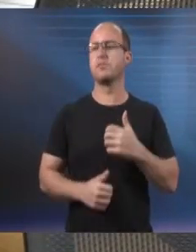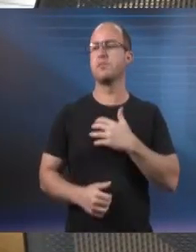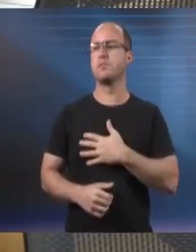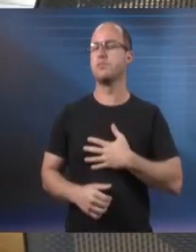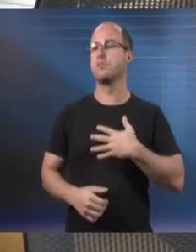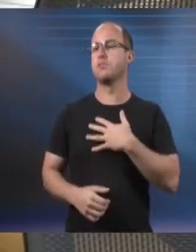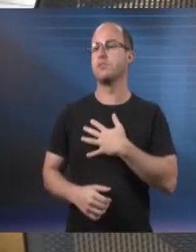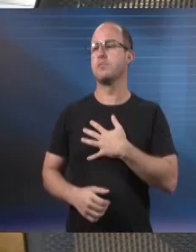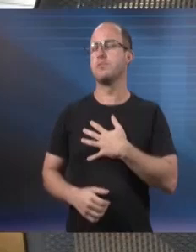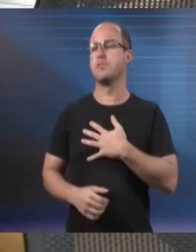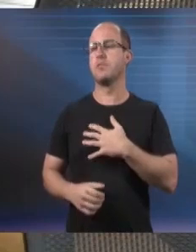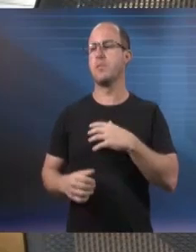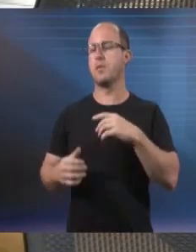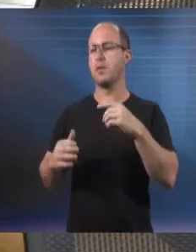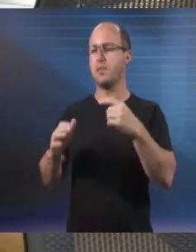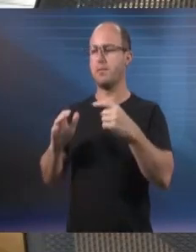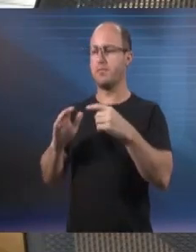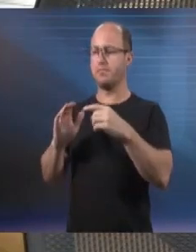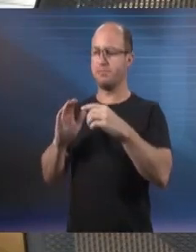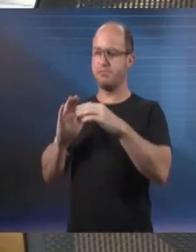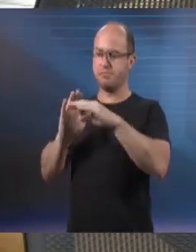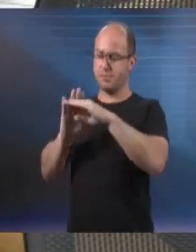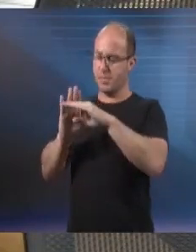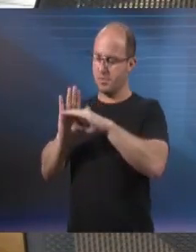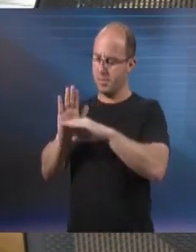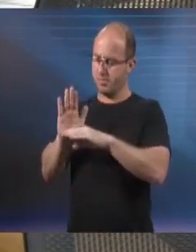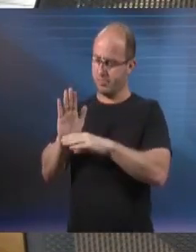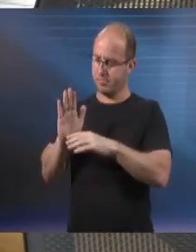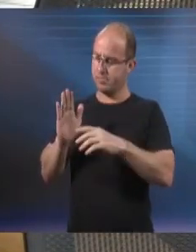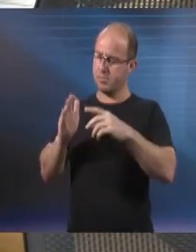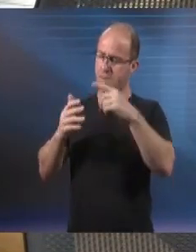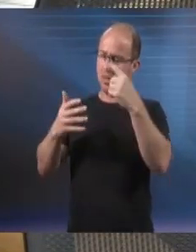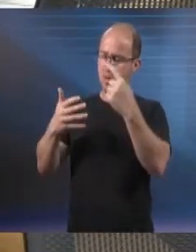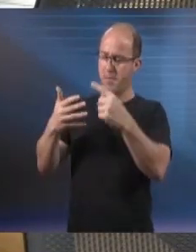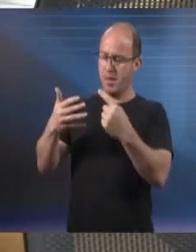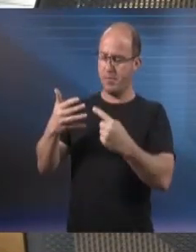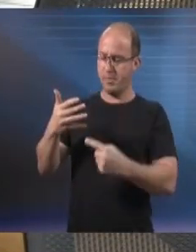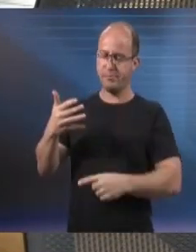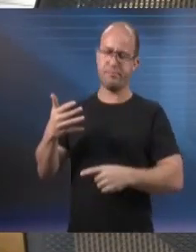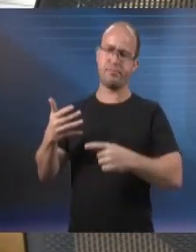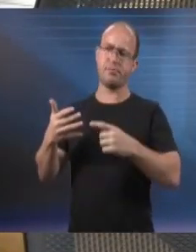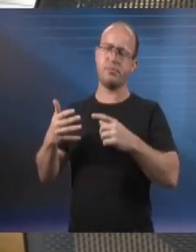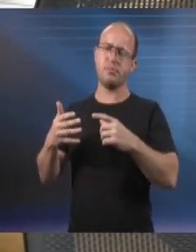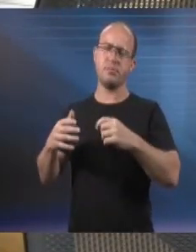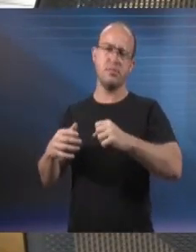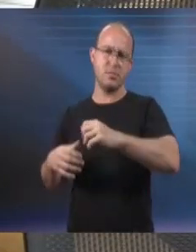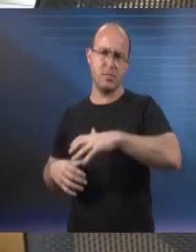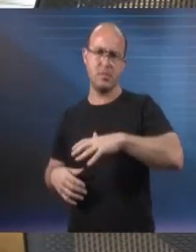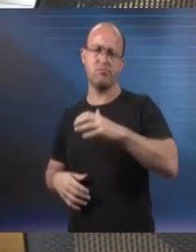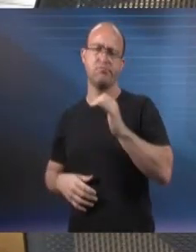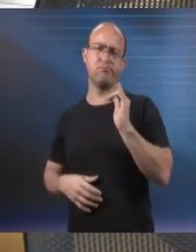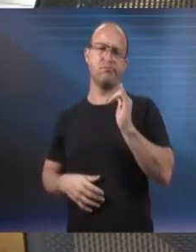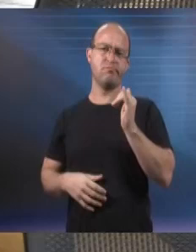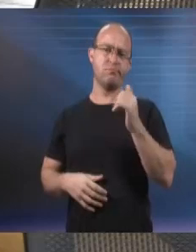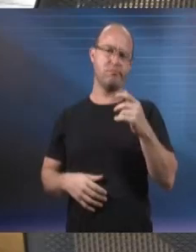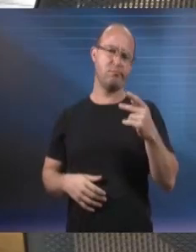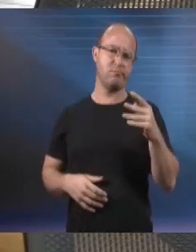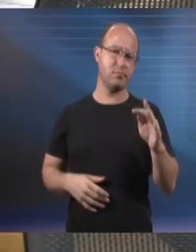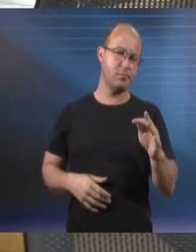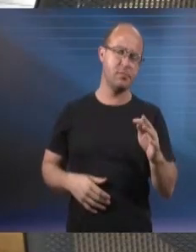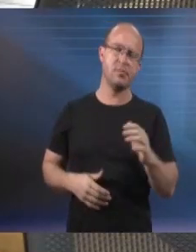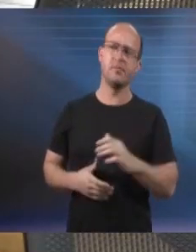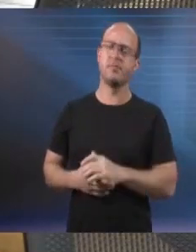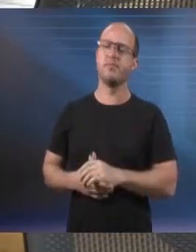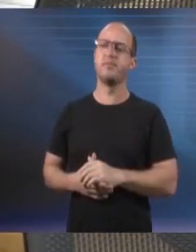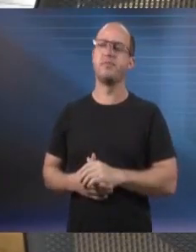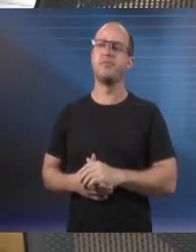muito de pontuar, né, certas situações, certas narrativas do PT